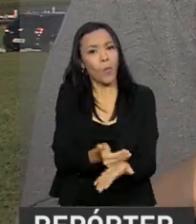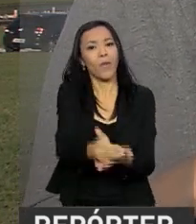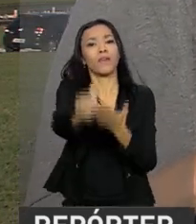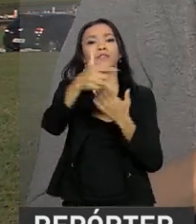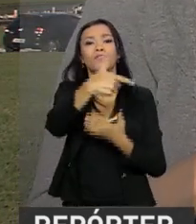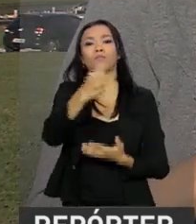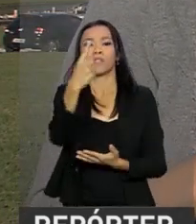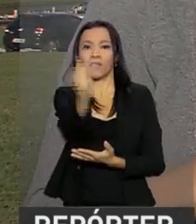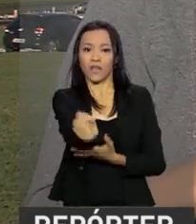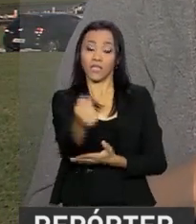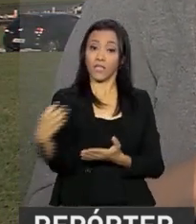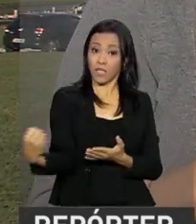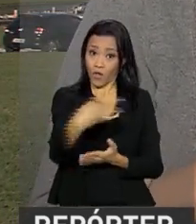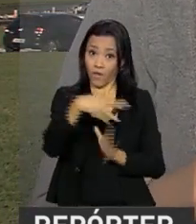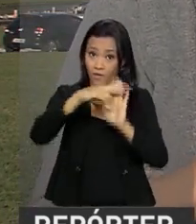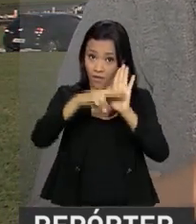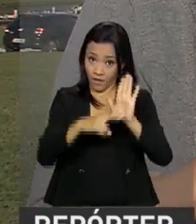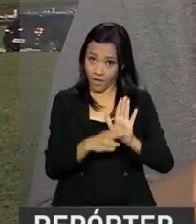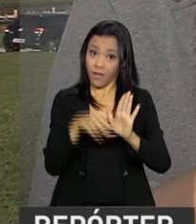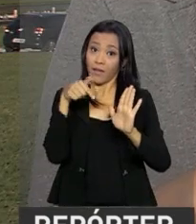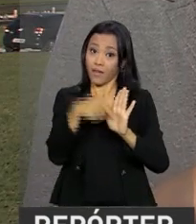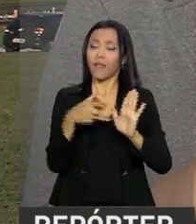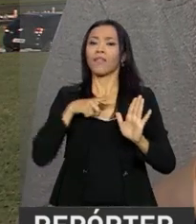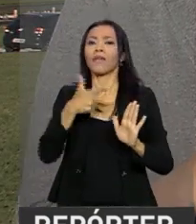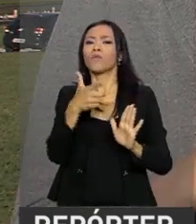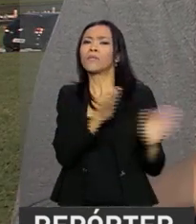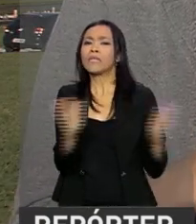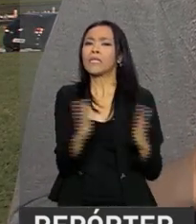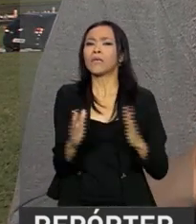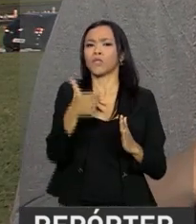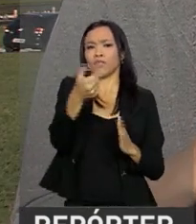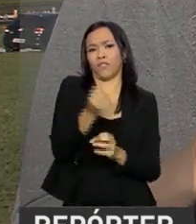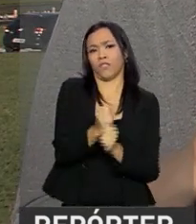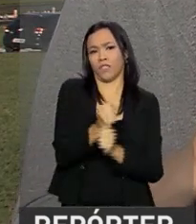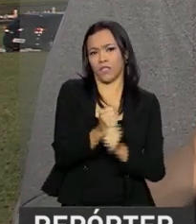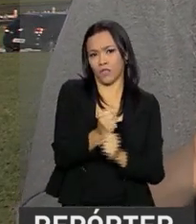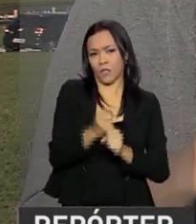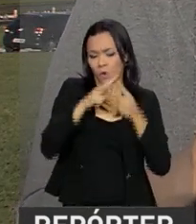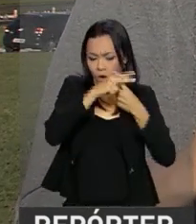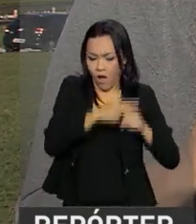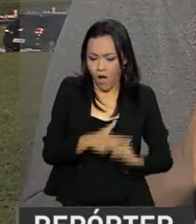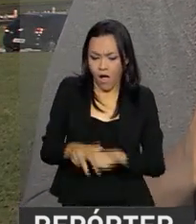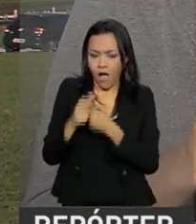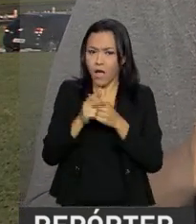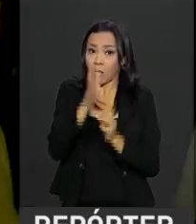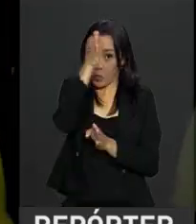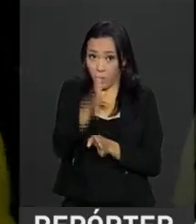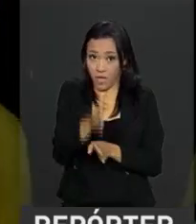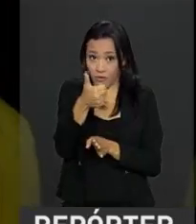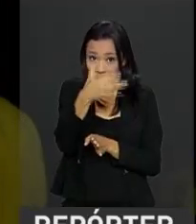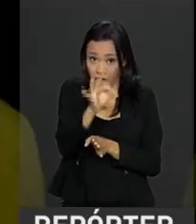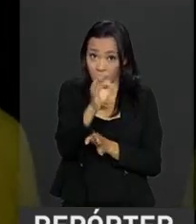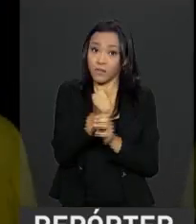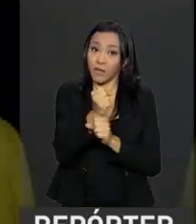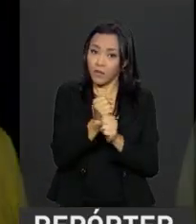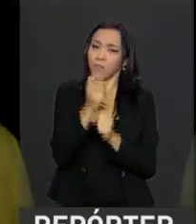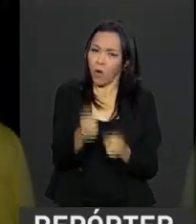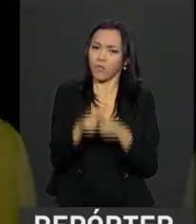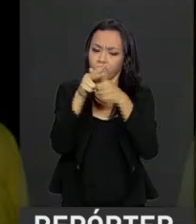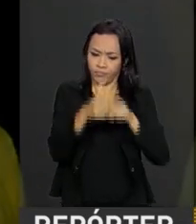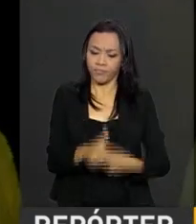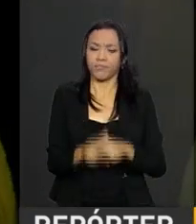ideia é que o novo regime fiscal tenha validade de 20 anos, com uma revisão das regras no meio do período. Eu não tenho dúvidas